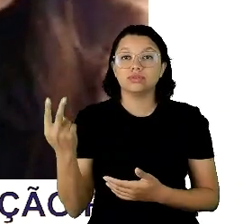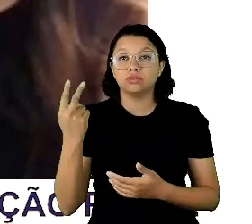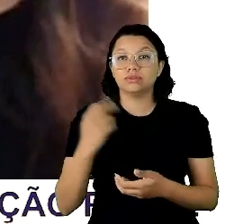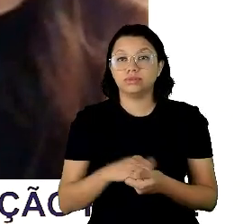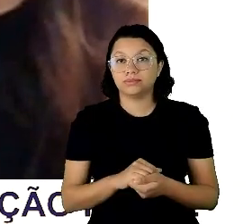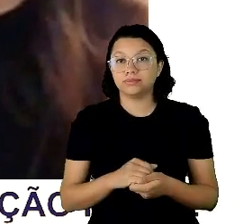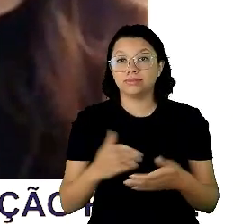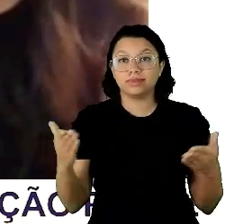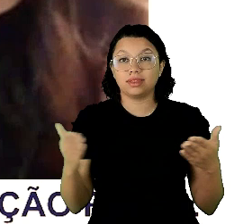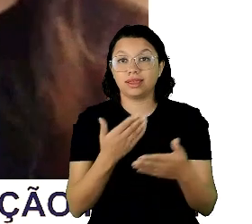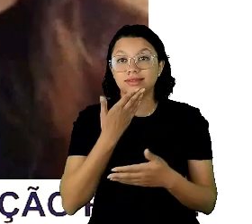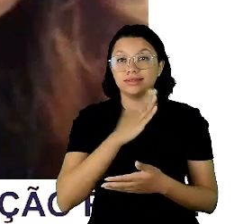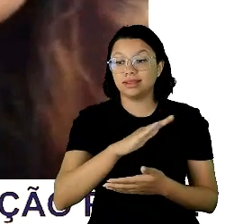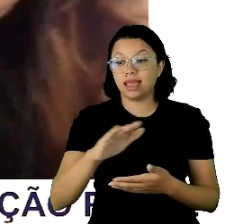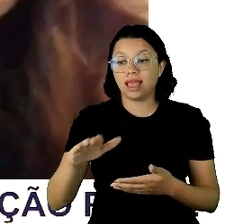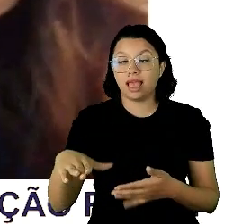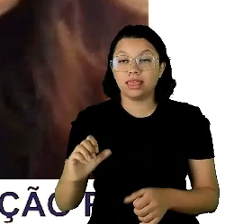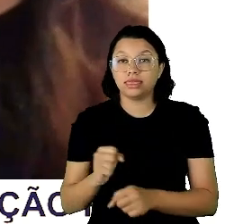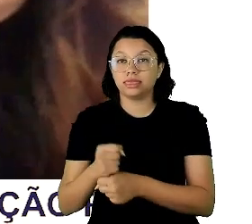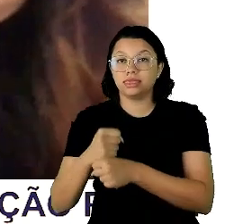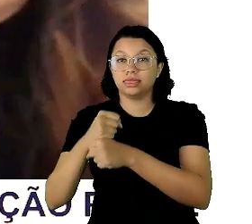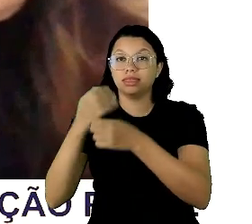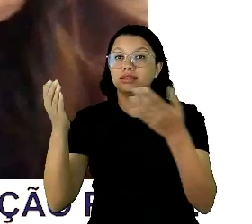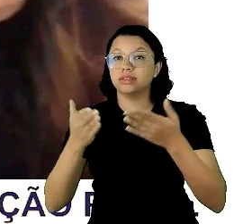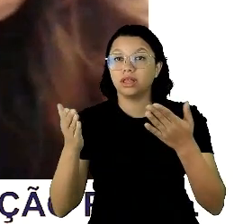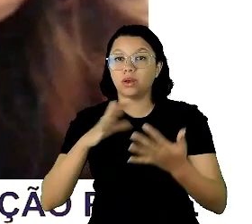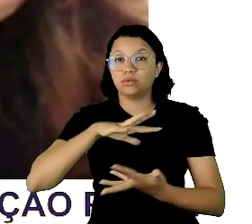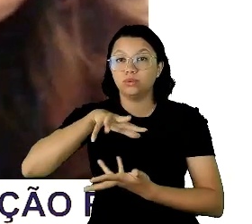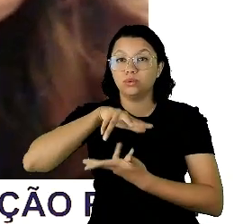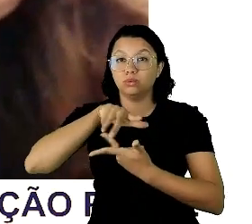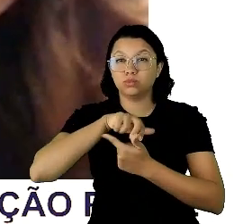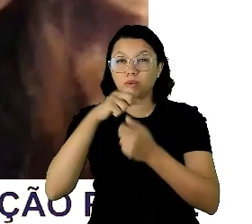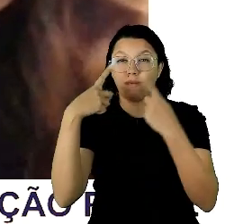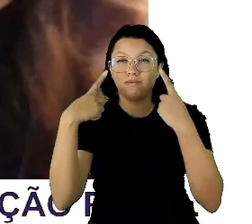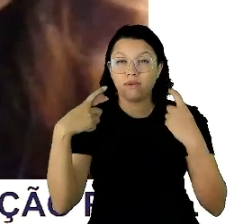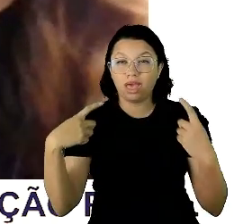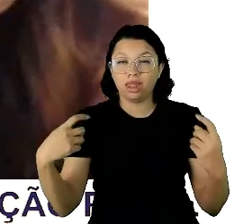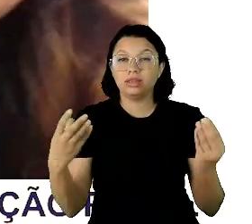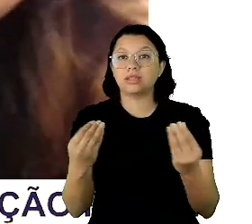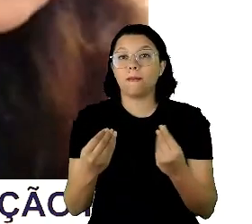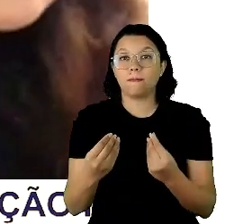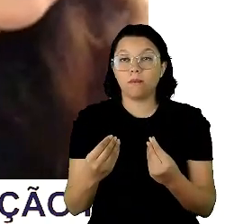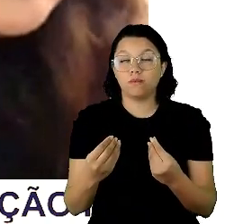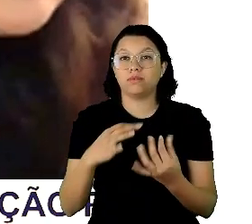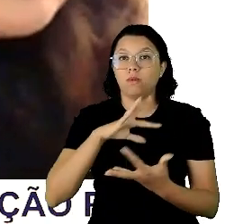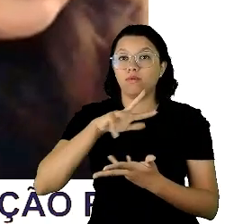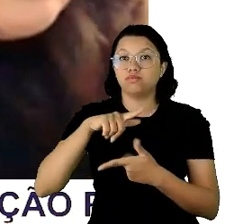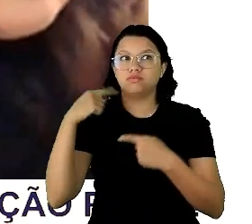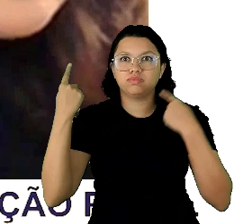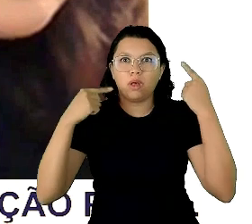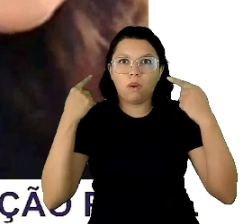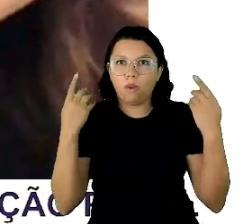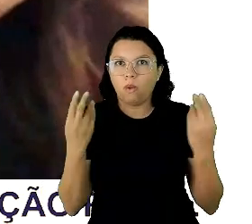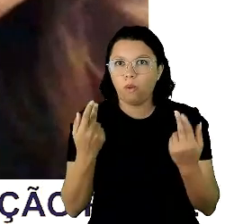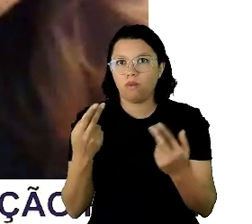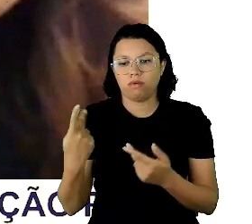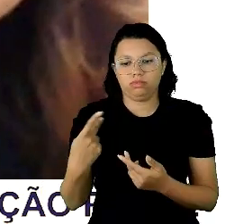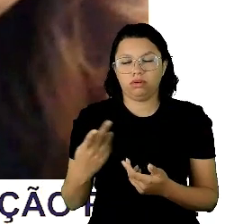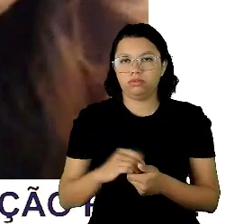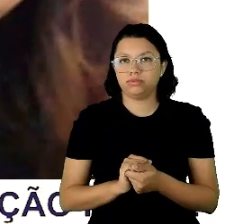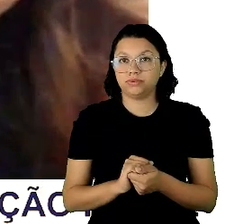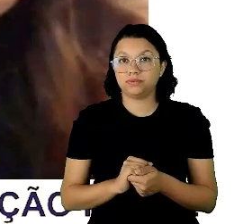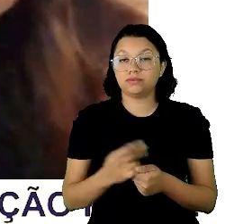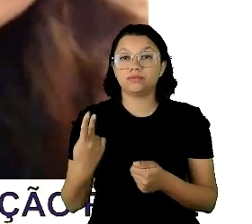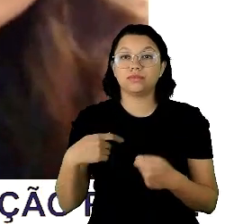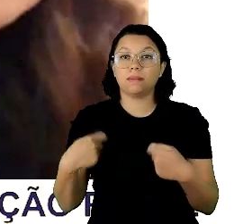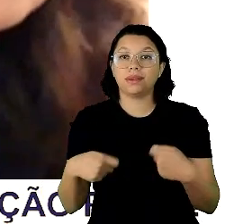essas crianças que estão crescendo num mundo também tão violento, num mundo tão louco como nós, né? A gente precisa